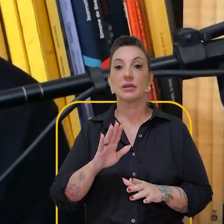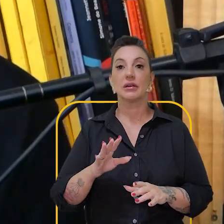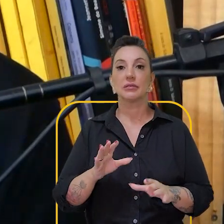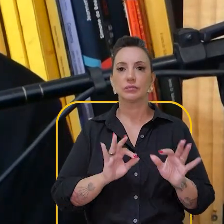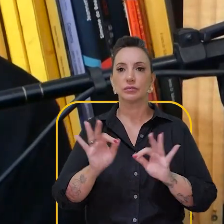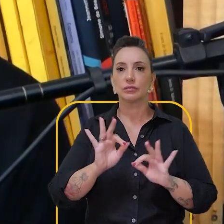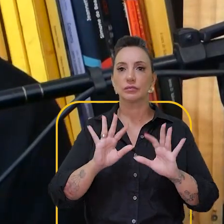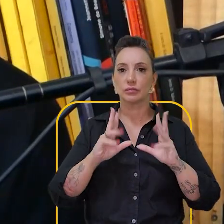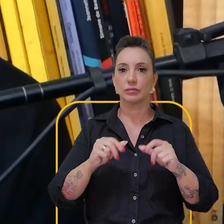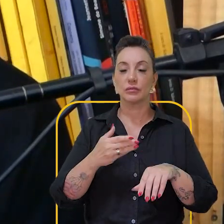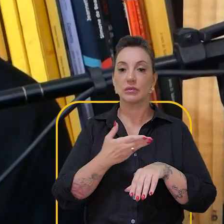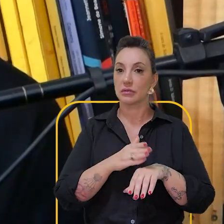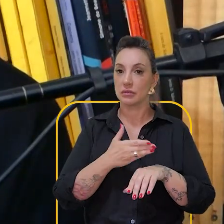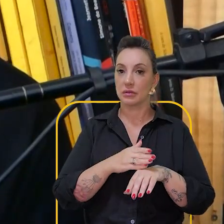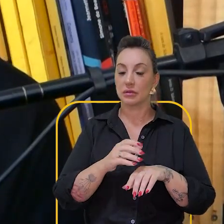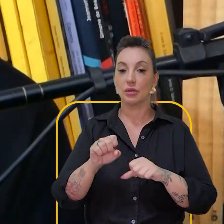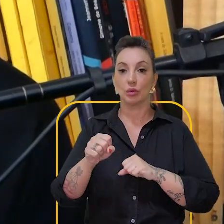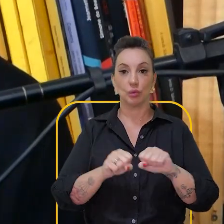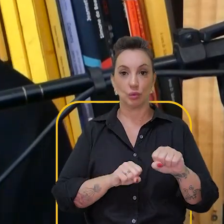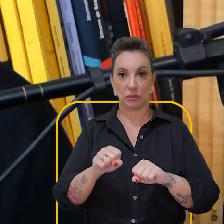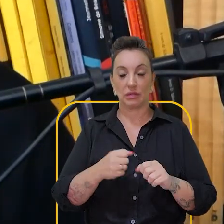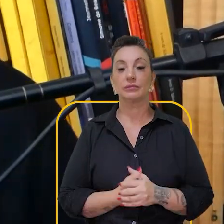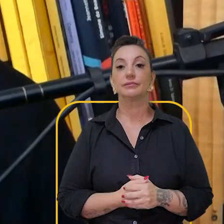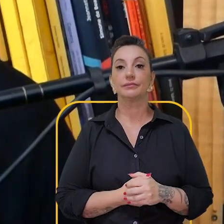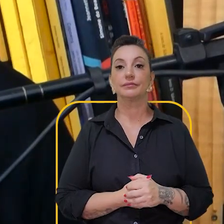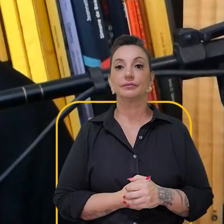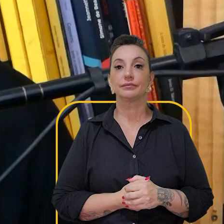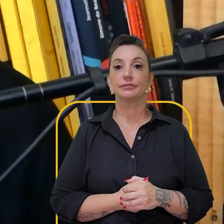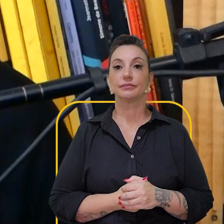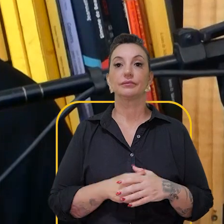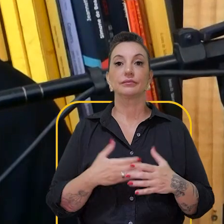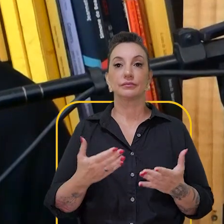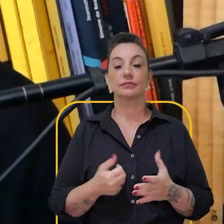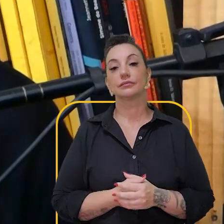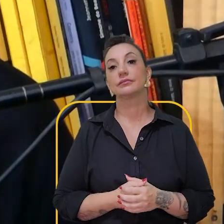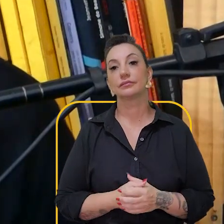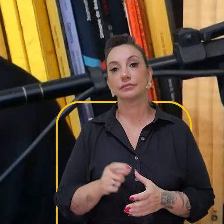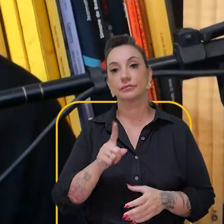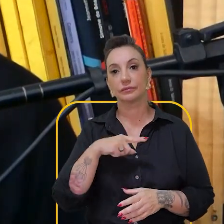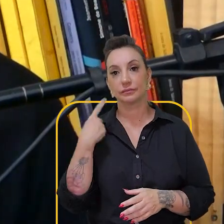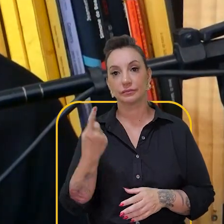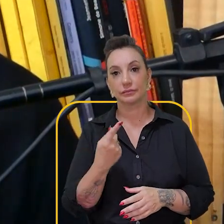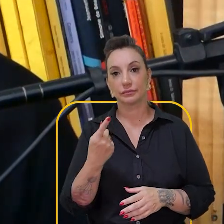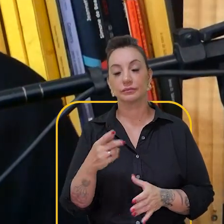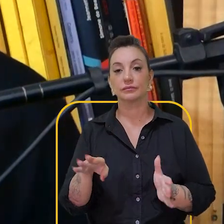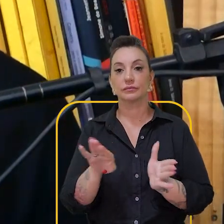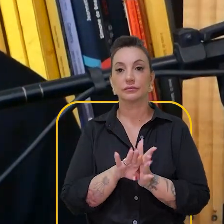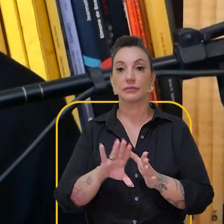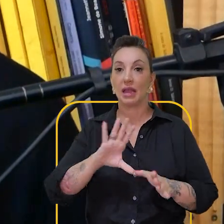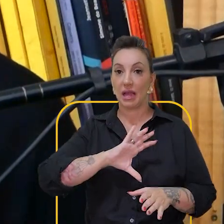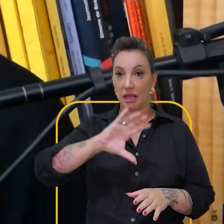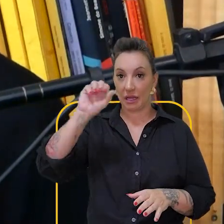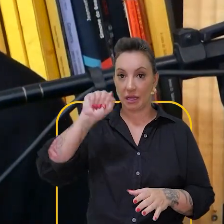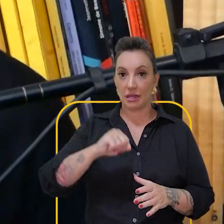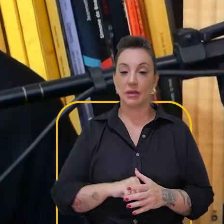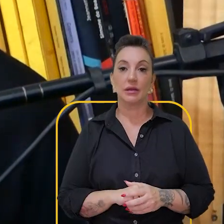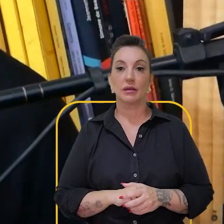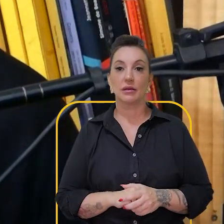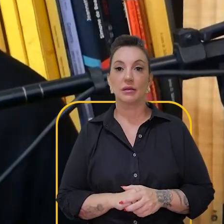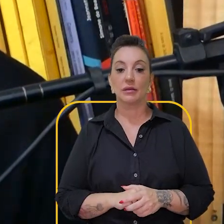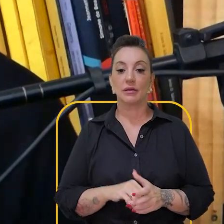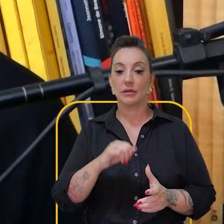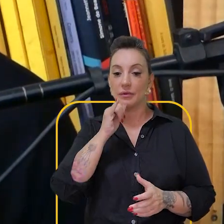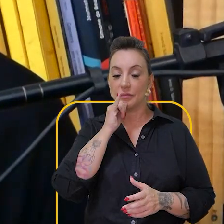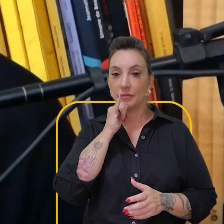aí para campeonato por exemplo em baltim em 94 se tinha brasileiro a gente trouxe